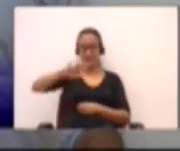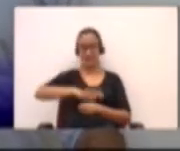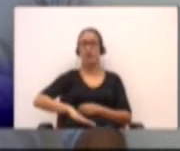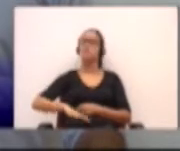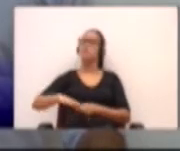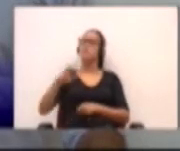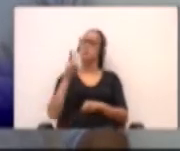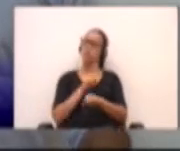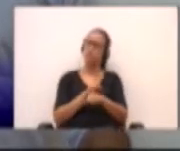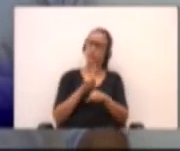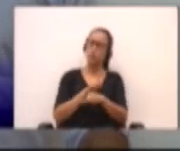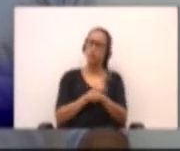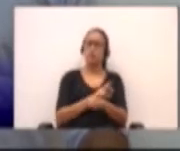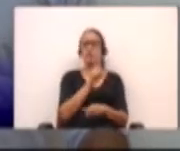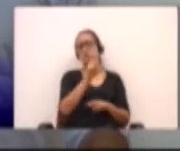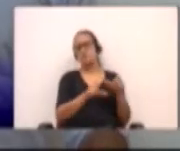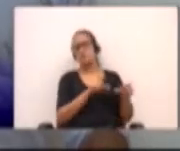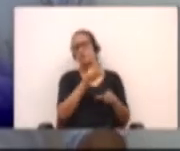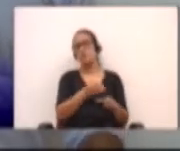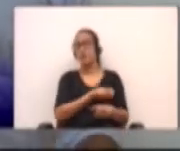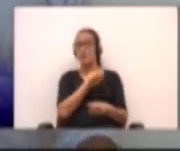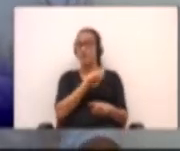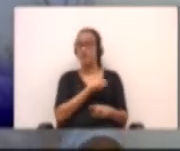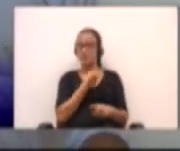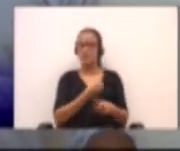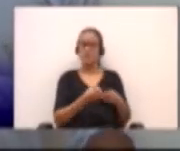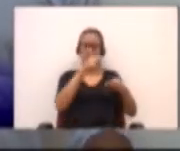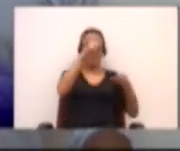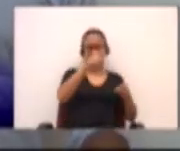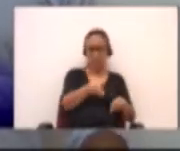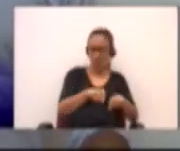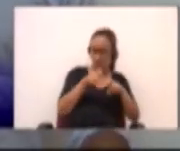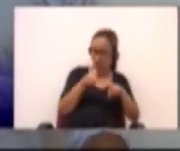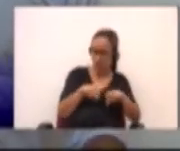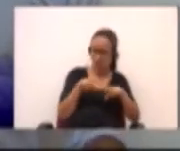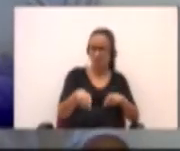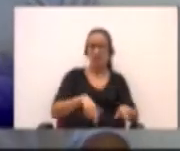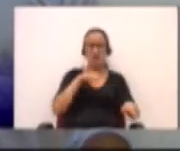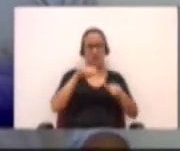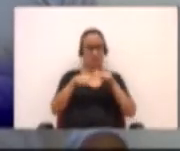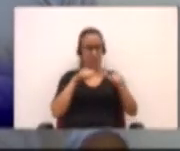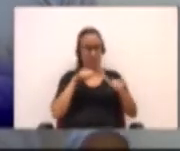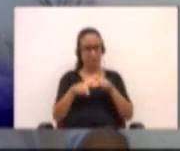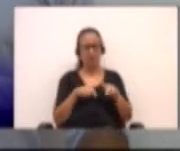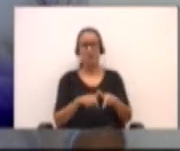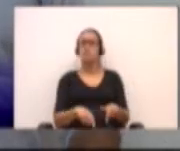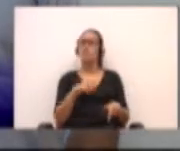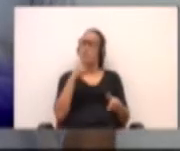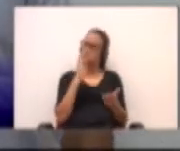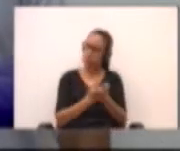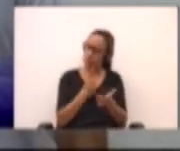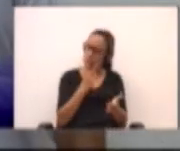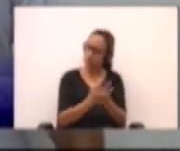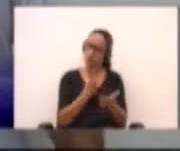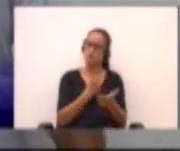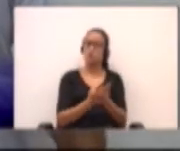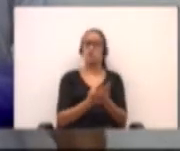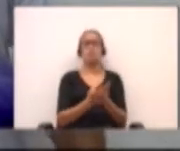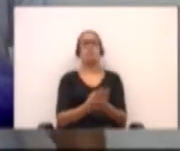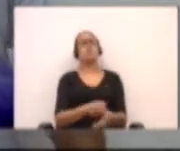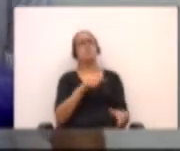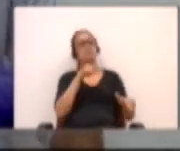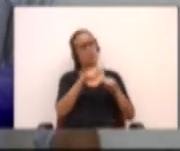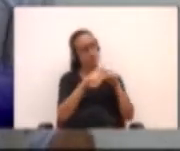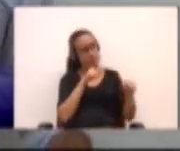agrária. Devemos defender que os nossos cidadãos que optam por isso se fixem na terra, produzam o